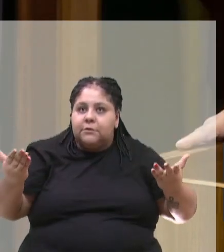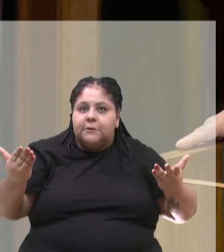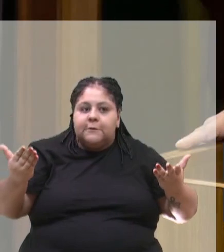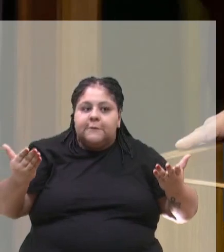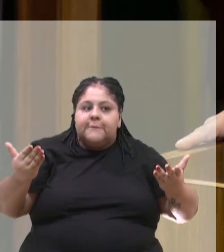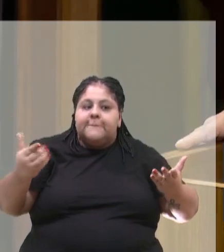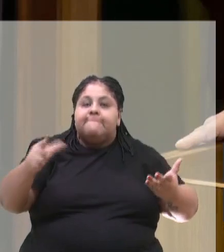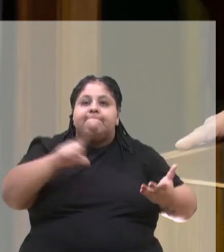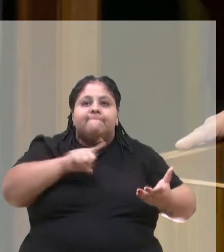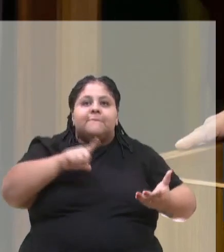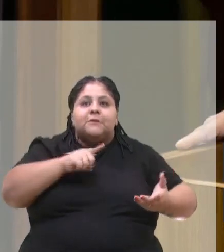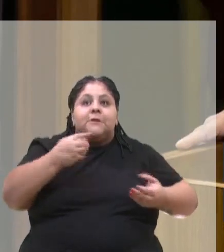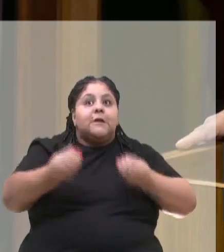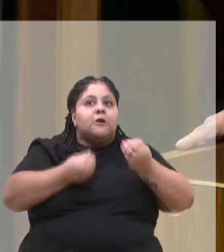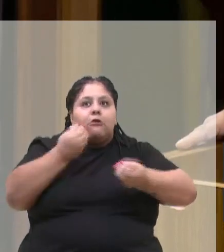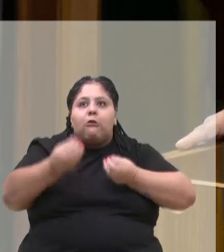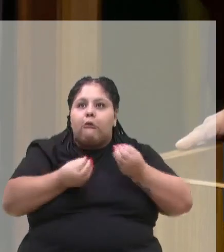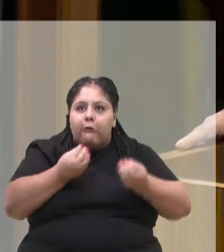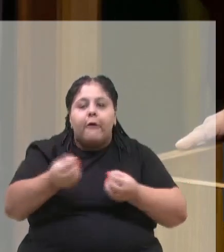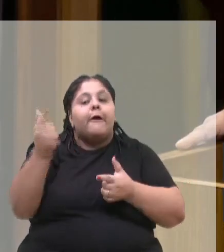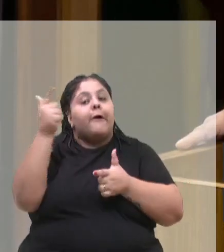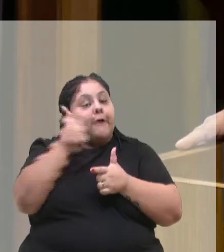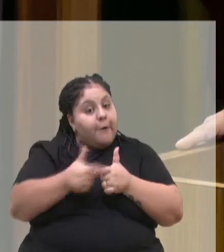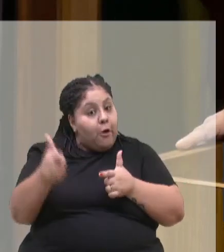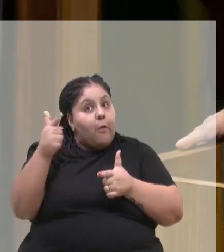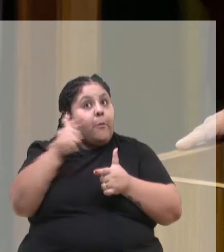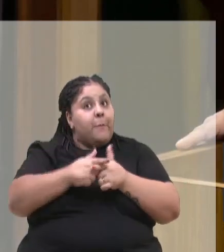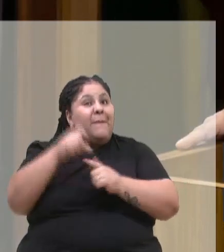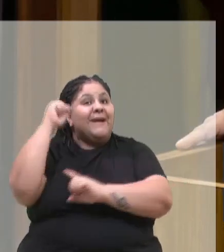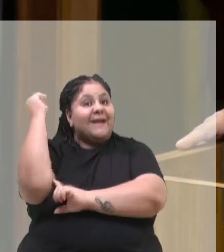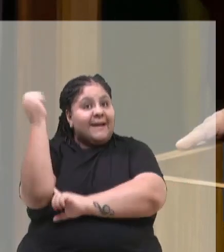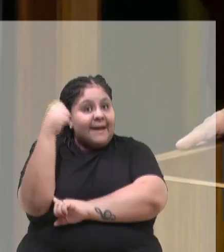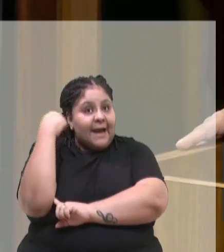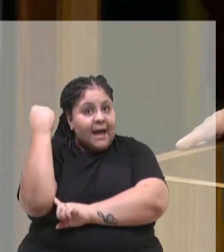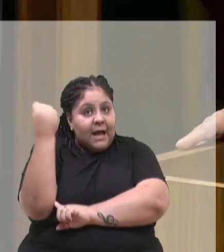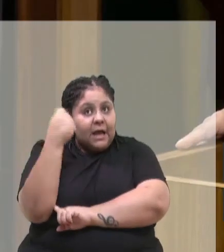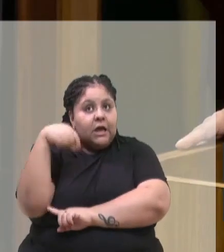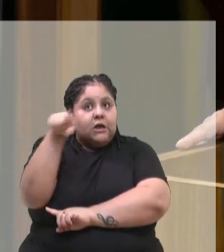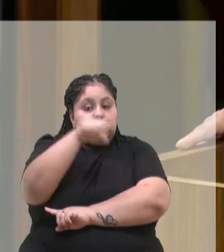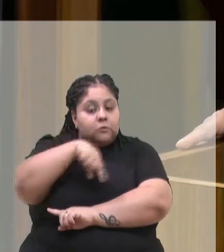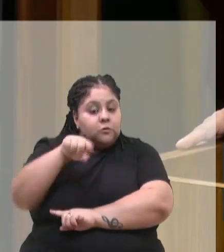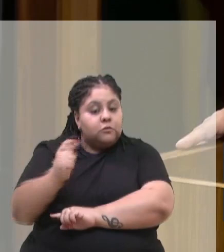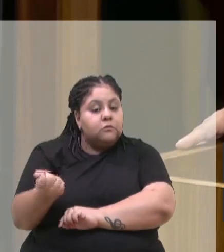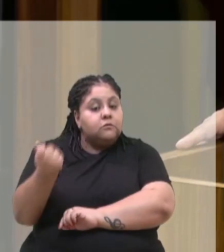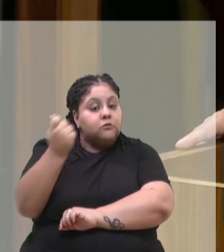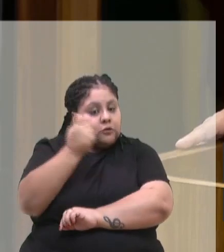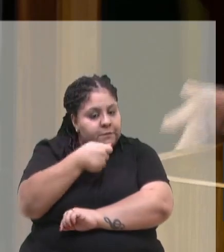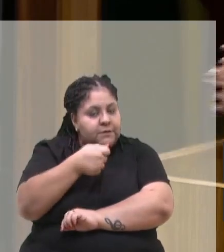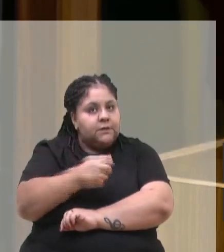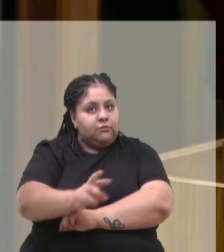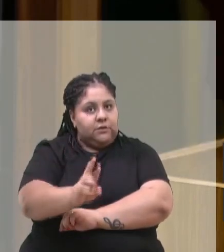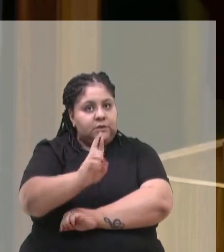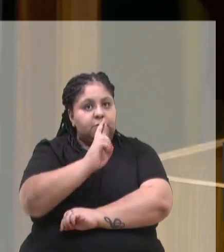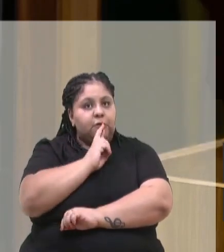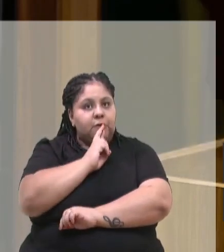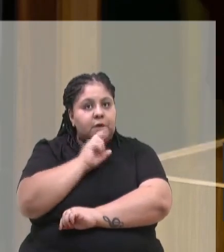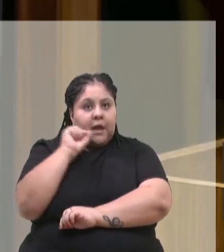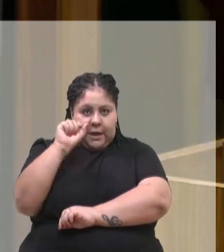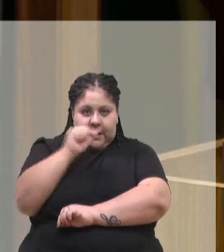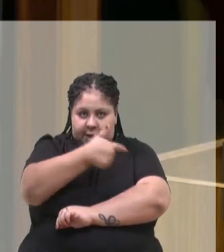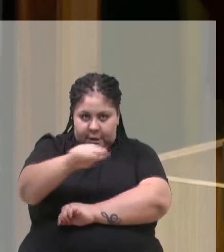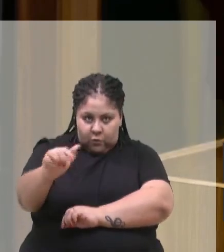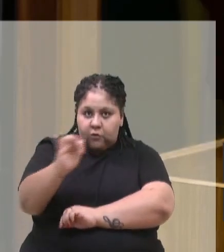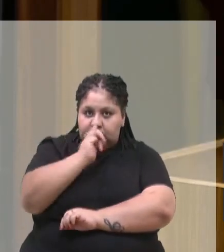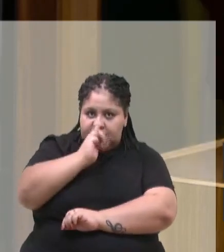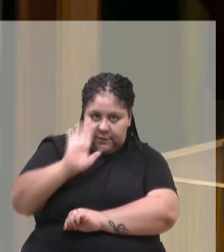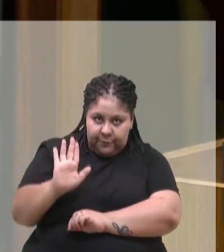ser assim. É um problema grave e que nós precisamos de respostas. Querem um outro